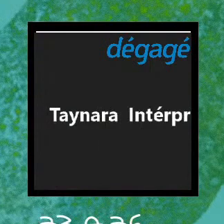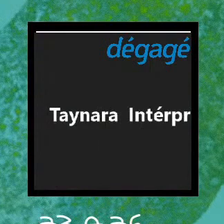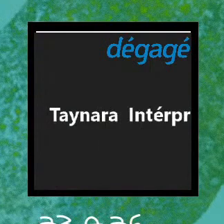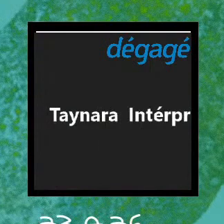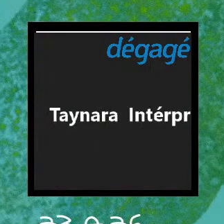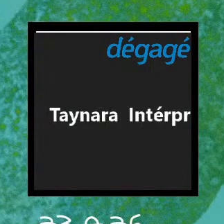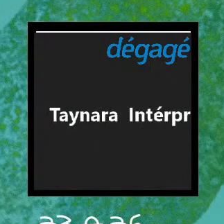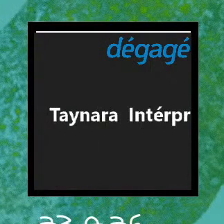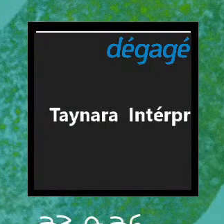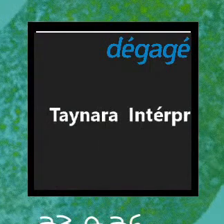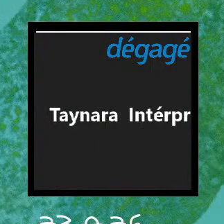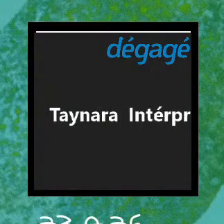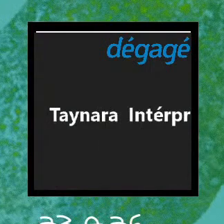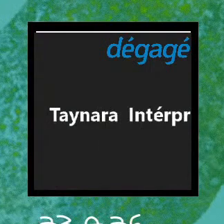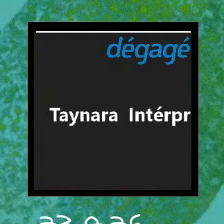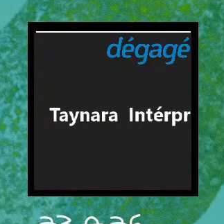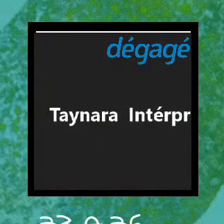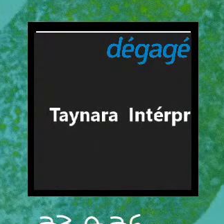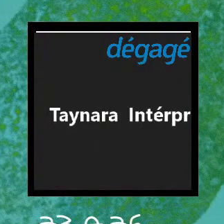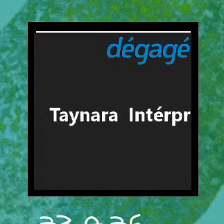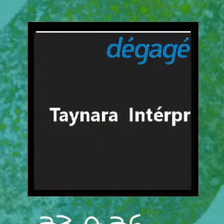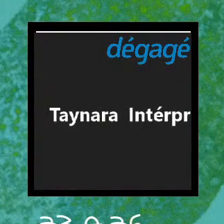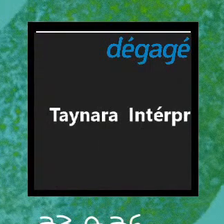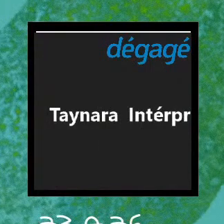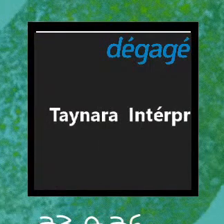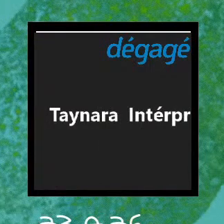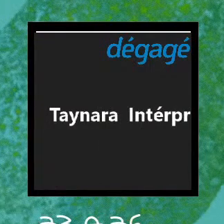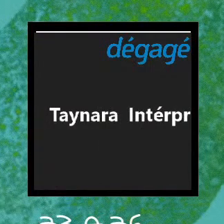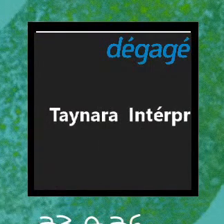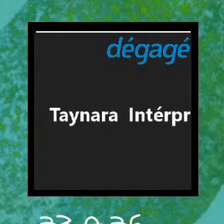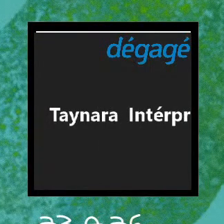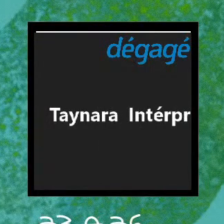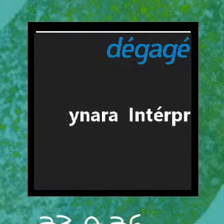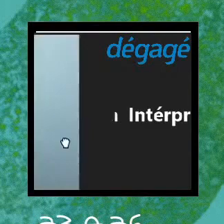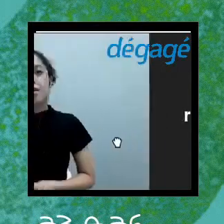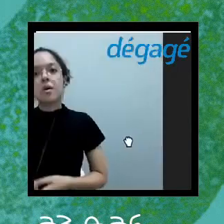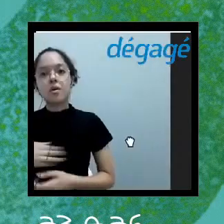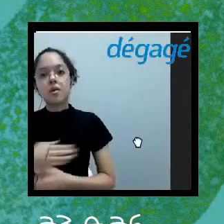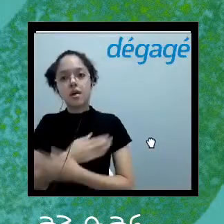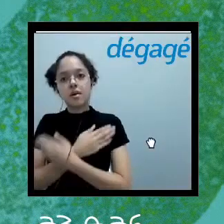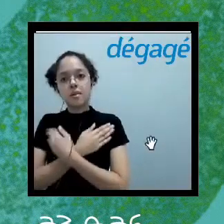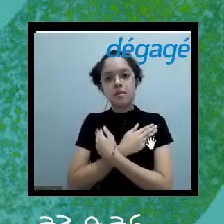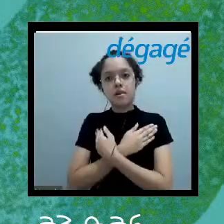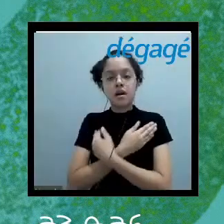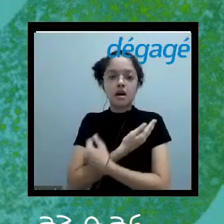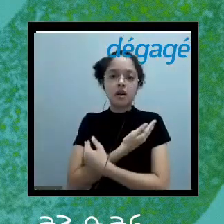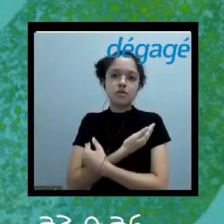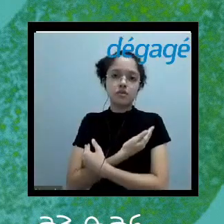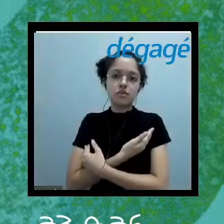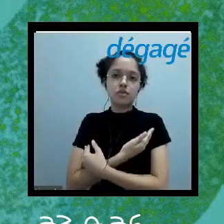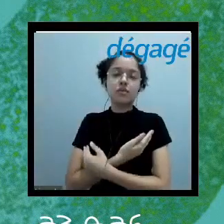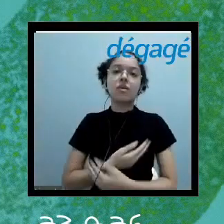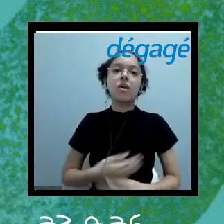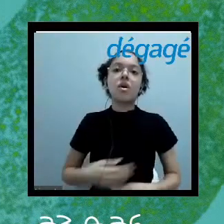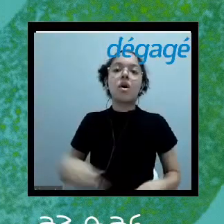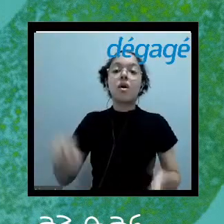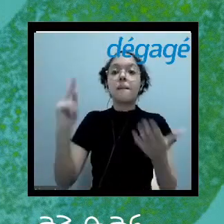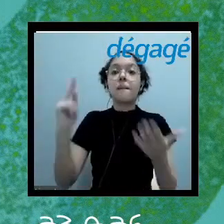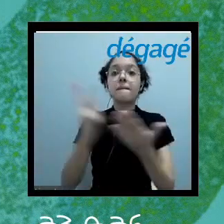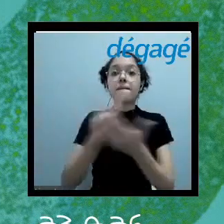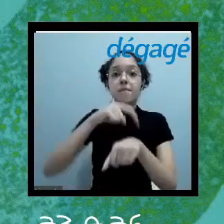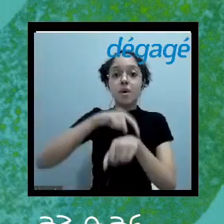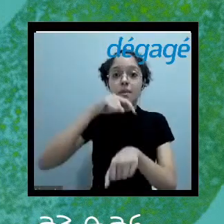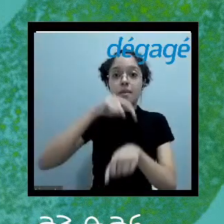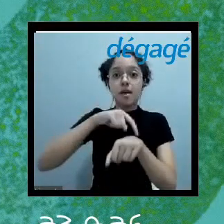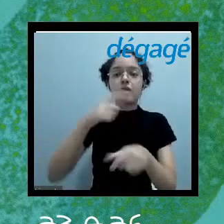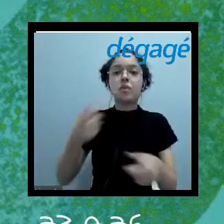no chão e ele adormeceu nos meus braços. Então, eram situações assim que para mim, às